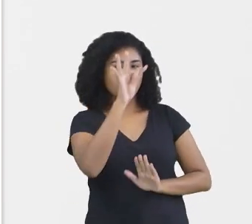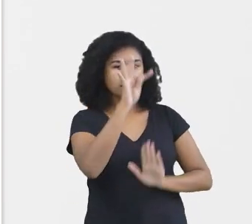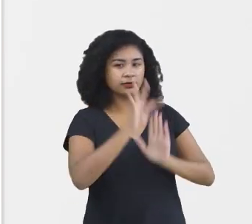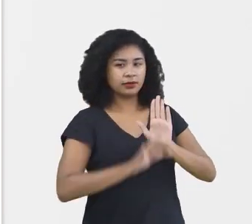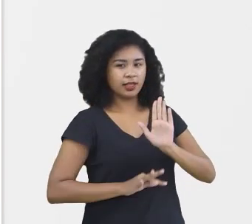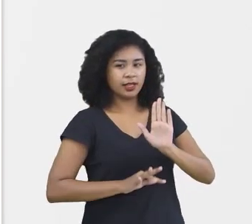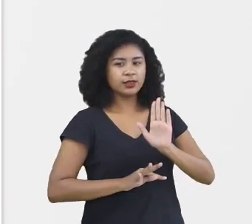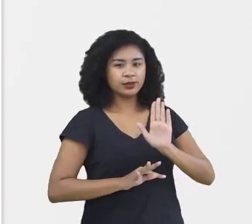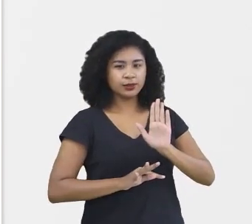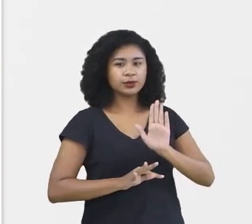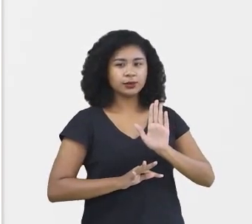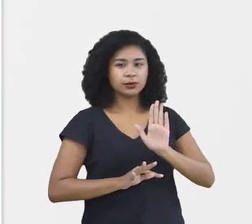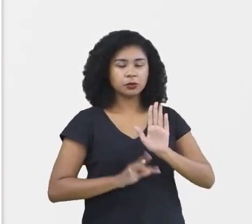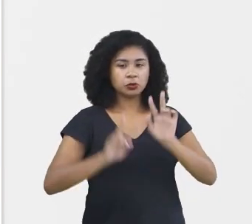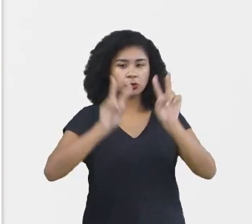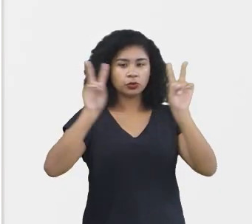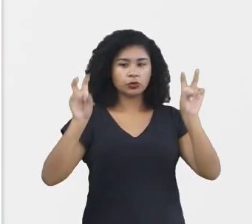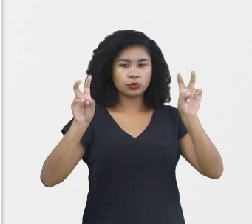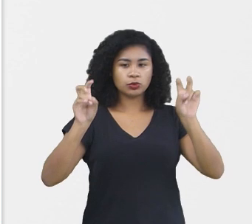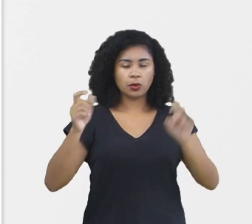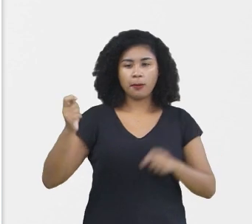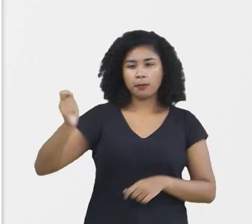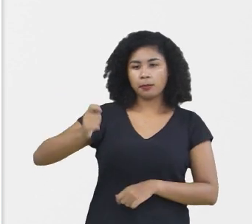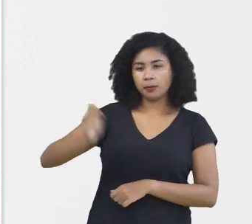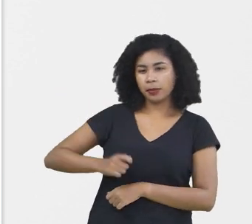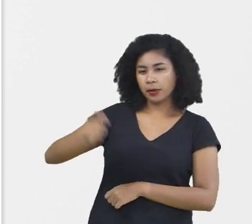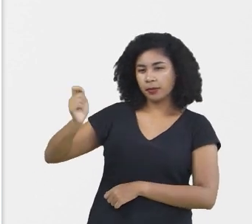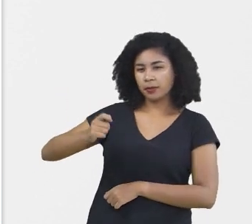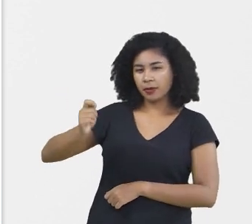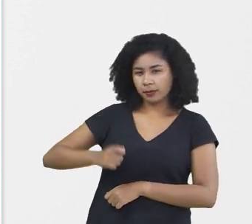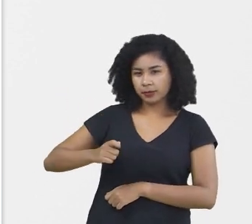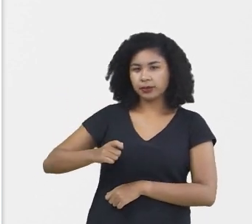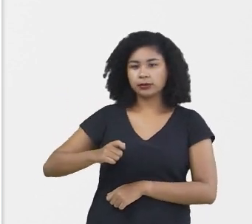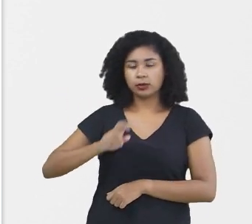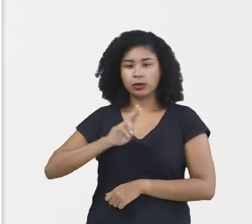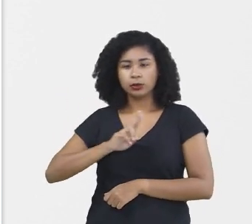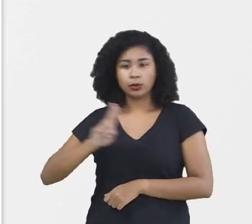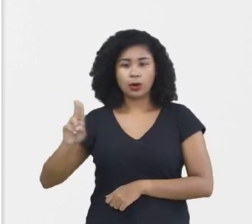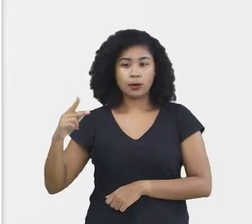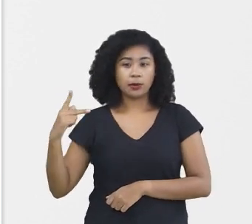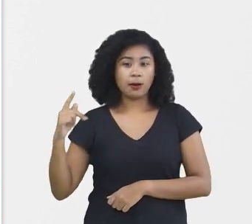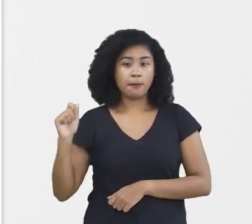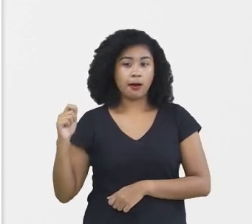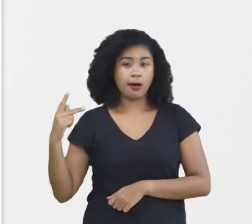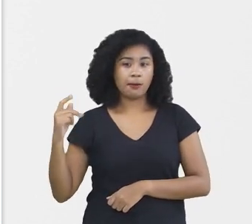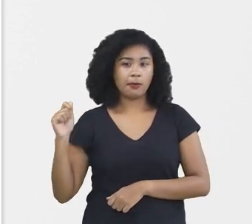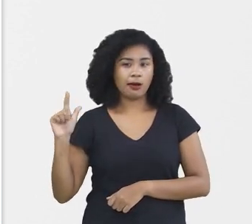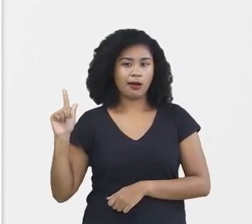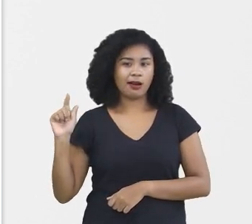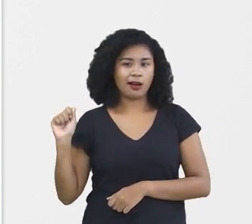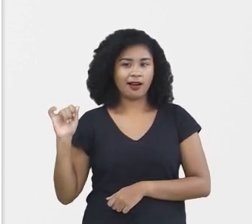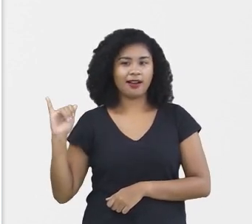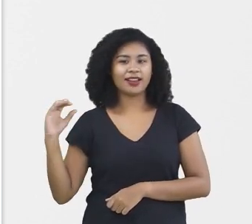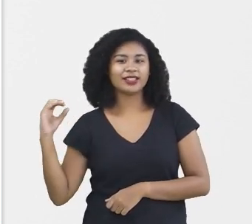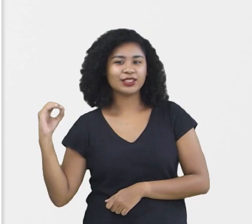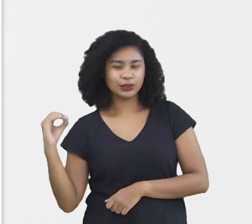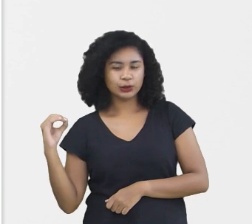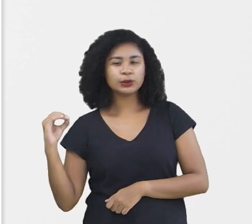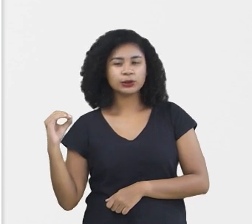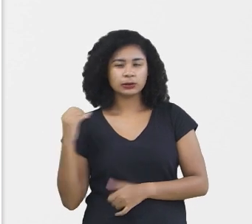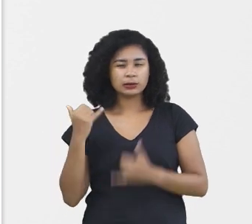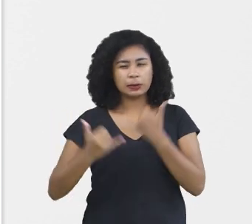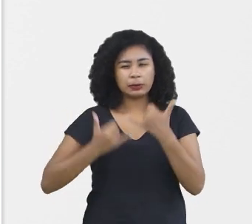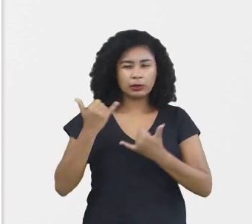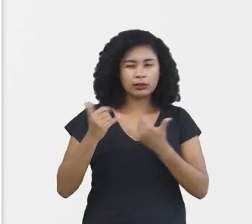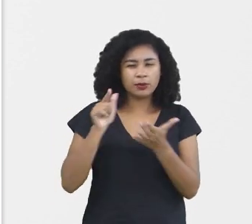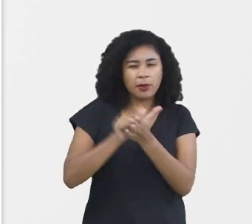as pipas, né? Que é um brinquedo que aqui no Amazonas a gente conhece como papagaio, que é aquele brinquedo de papel, né? Que os meninos vão lá